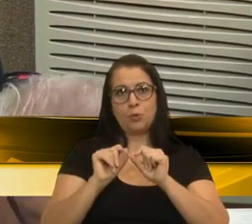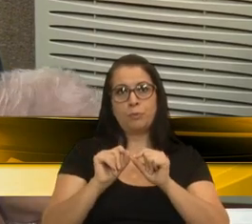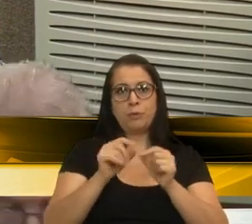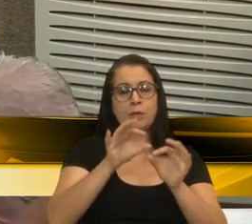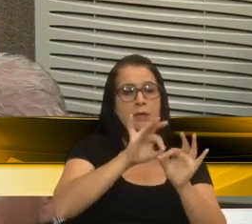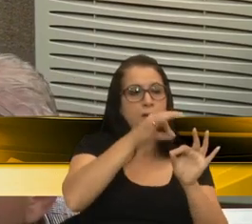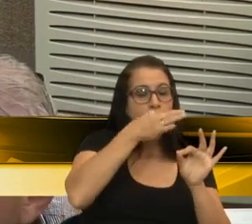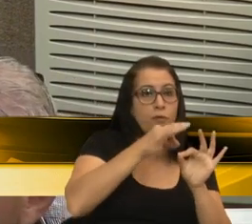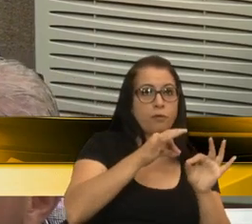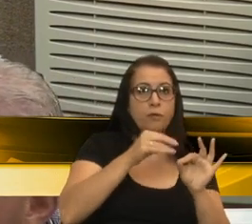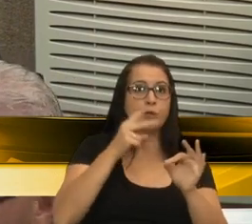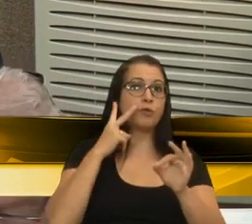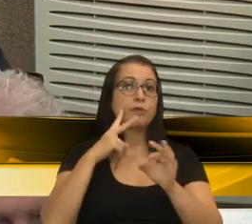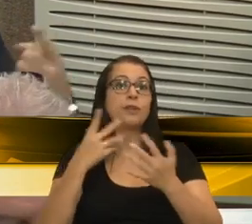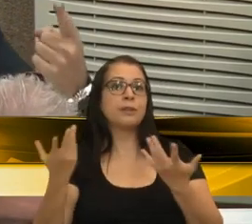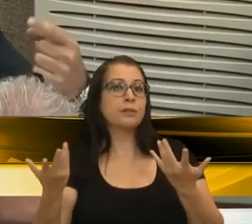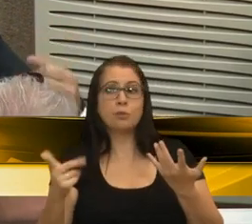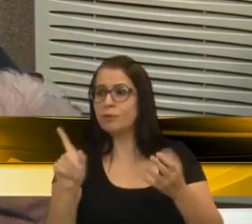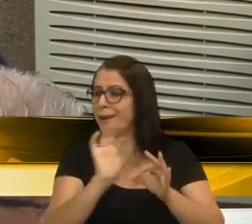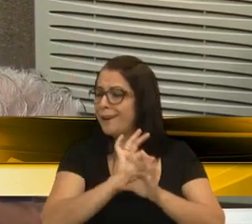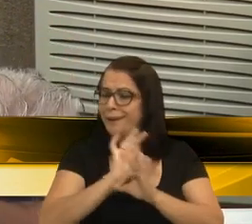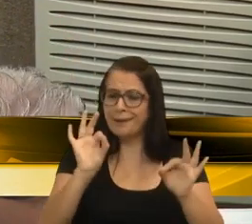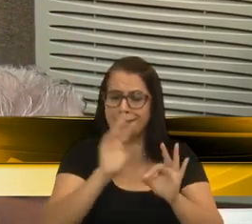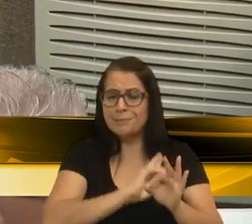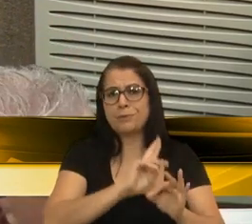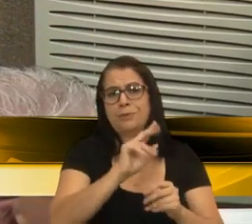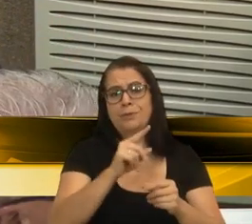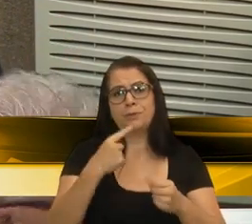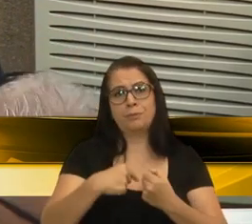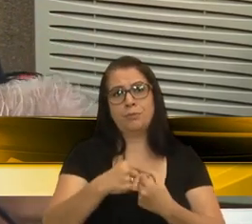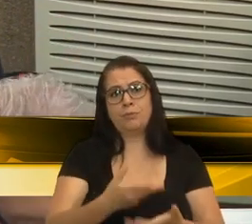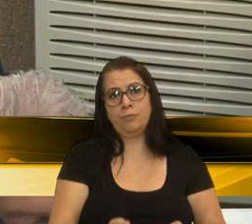vinho. Não tinha ninguém do município.